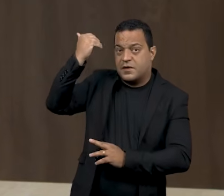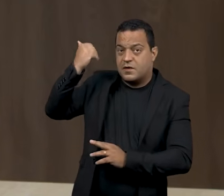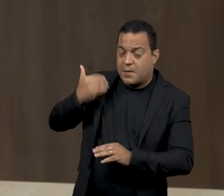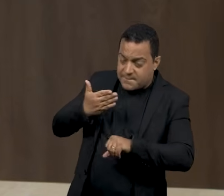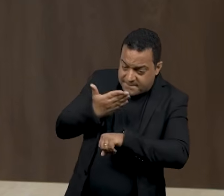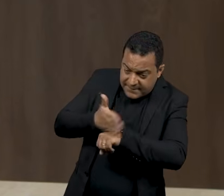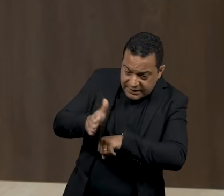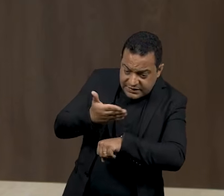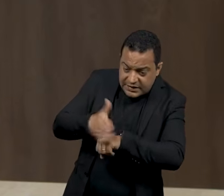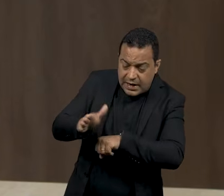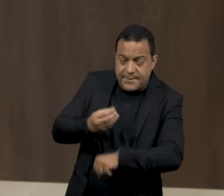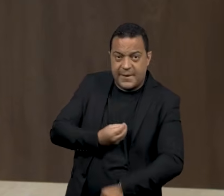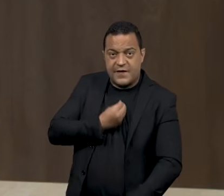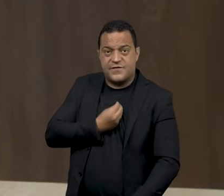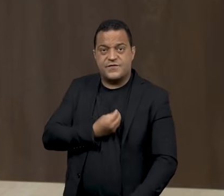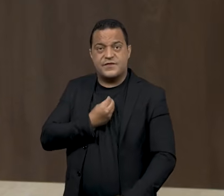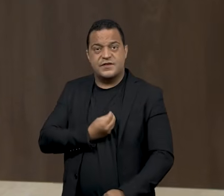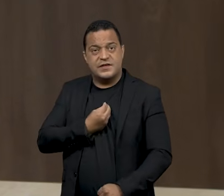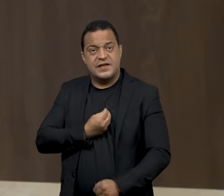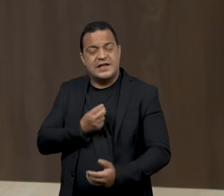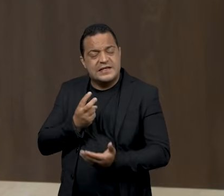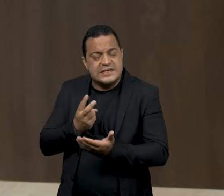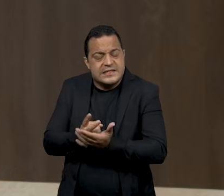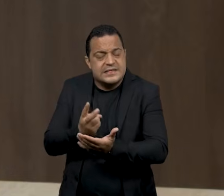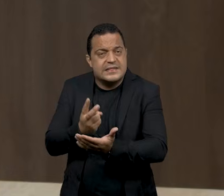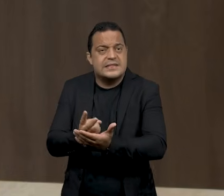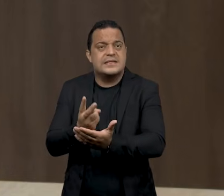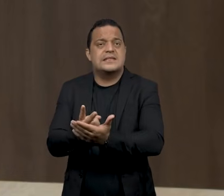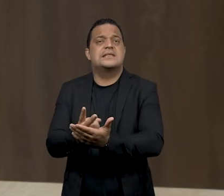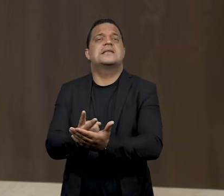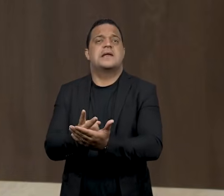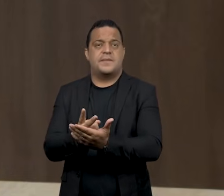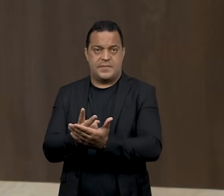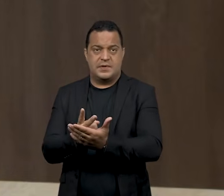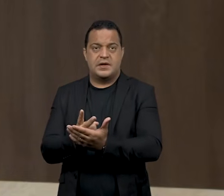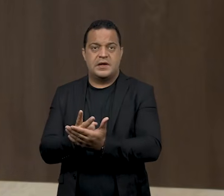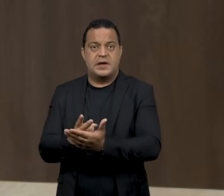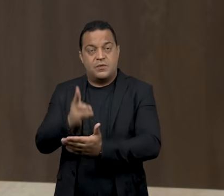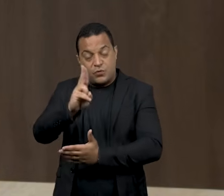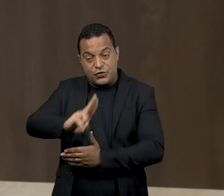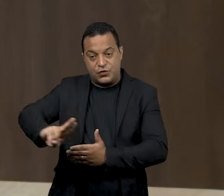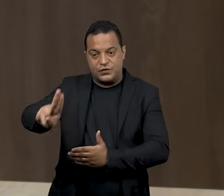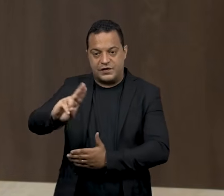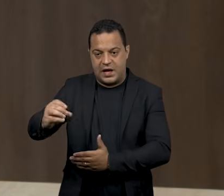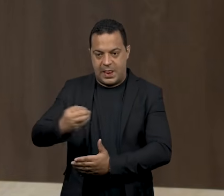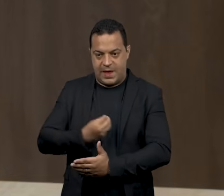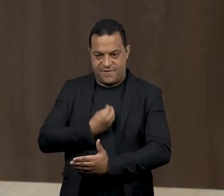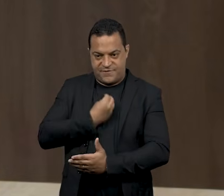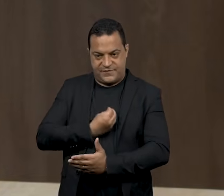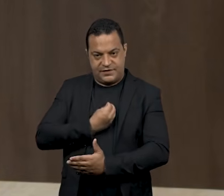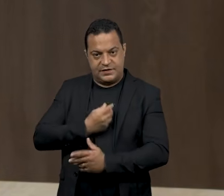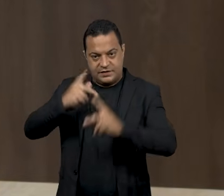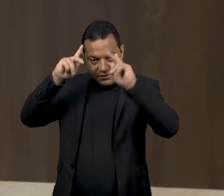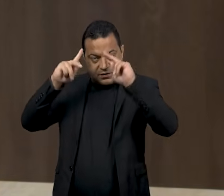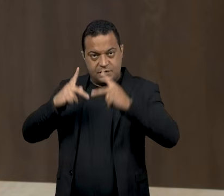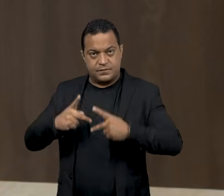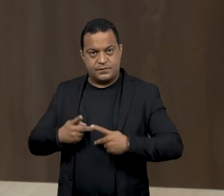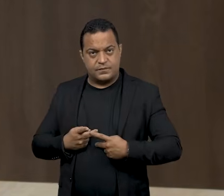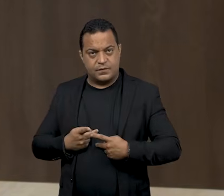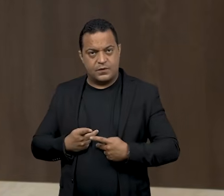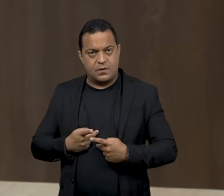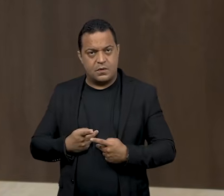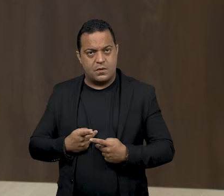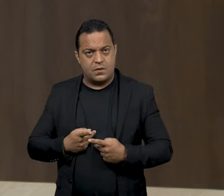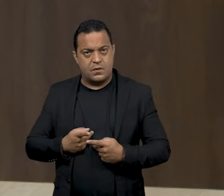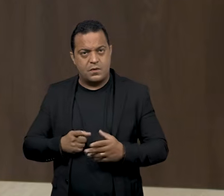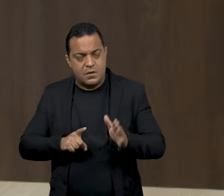na aplicação da vida prática. Todos os episódios nós aplicamos na vida cotidiana do ser humano. Deixa eu perguntar a você. Você